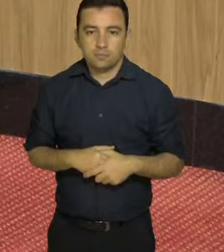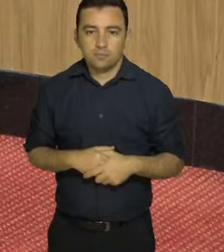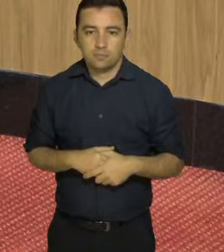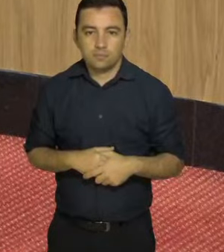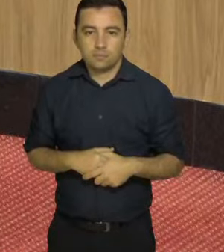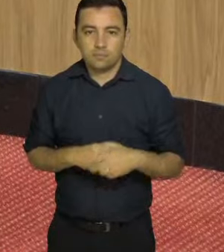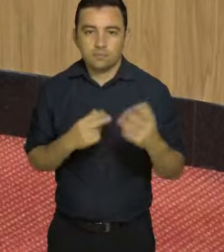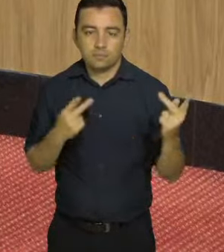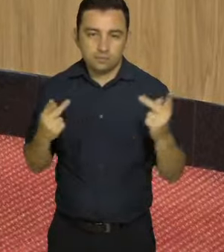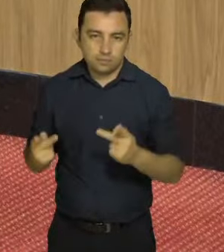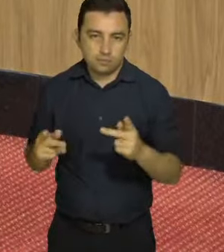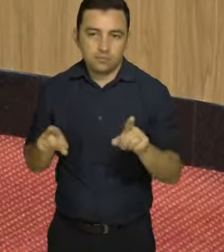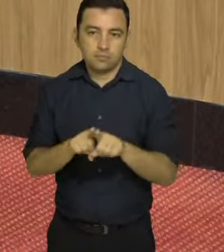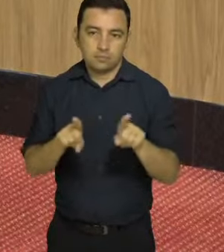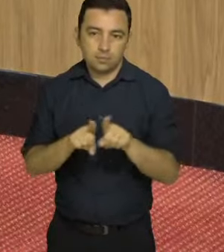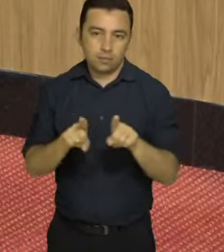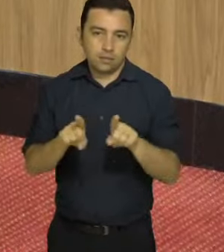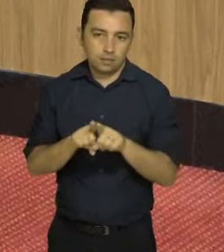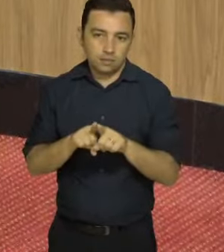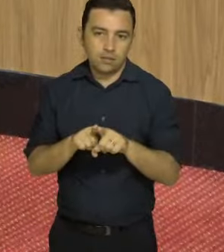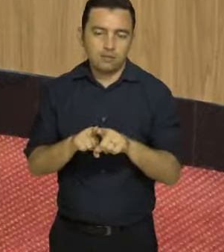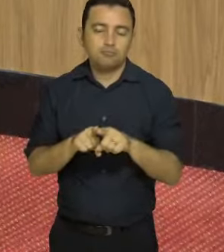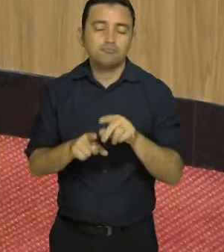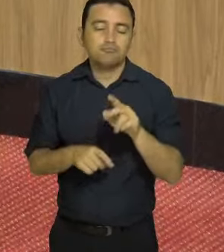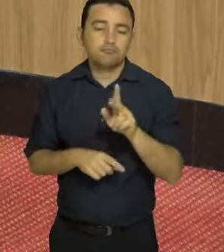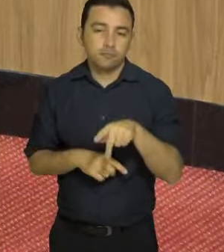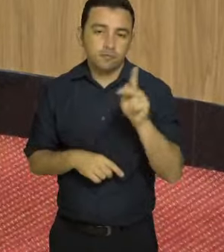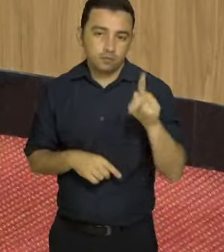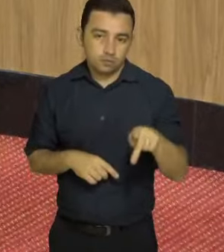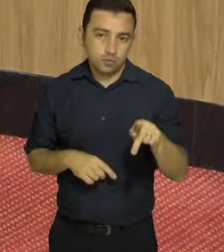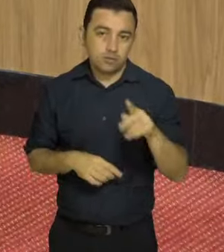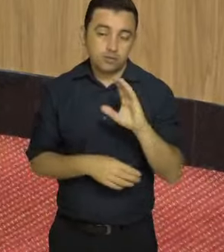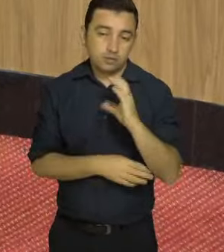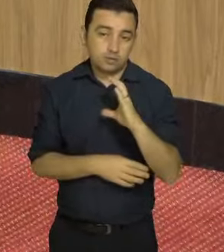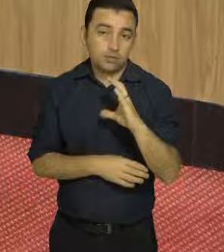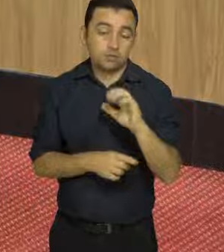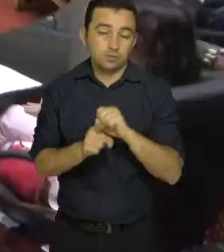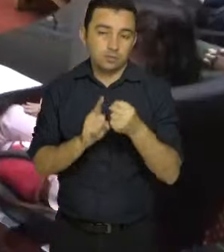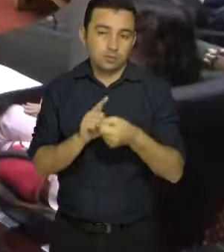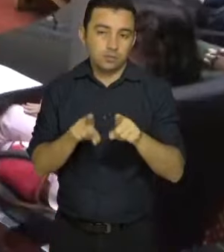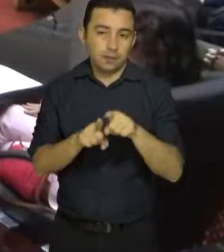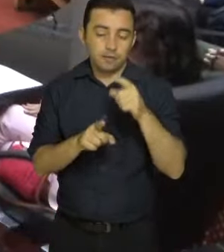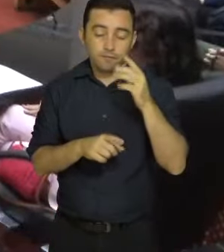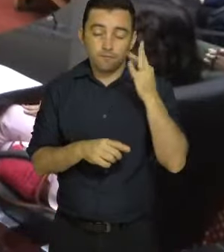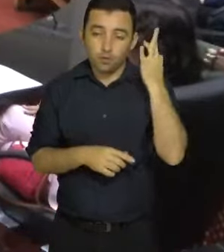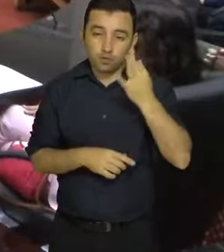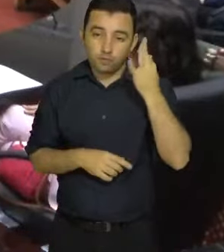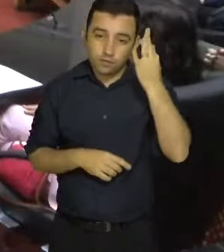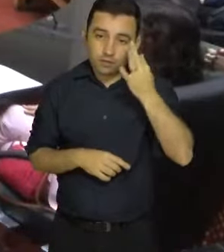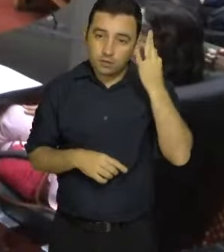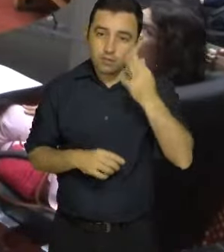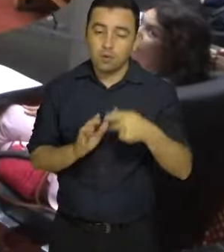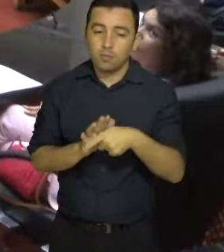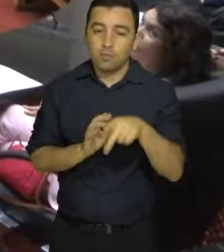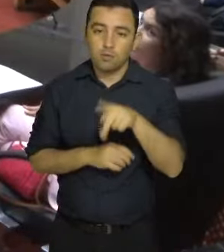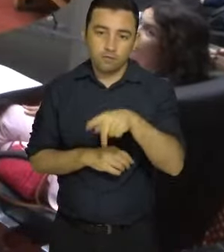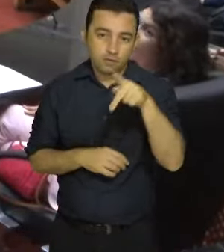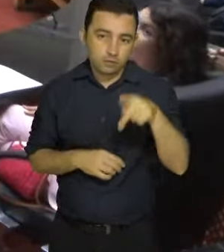Convidamos para receber a homenagem a professora do Departamento de Ciências Sociais e Filosofia e professora do Programa